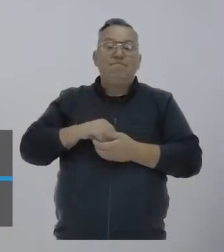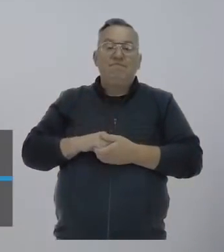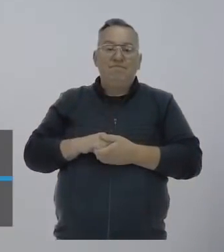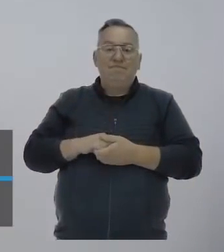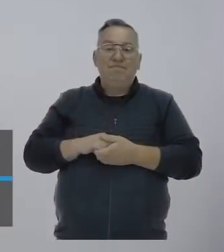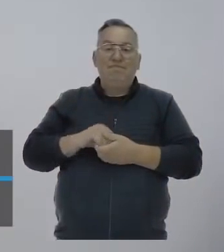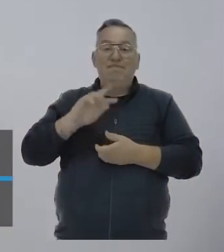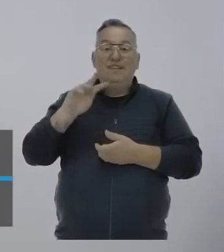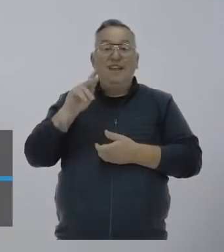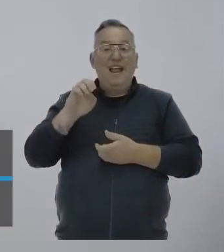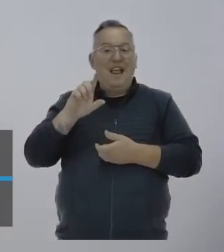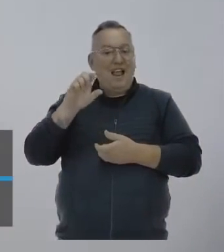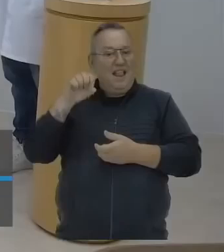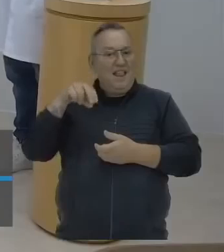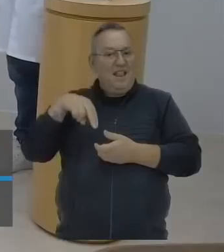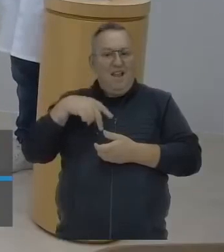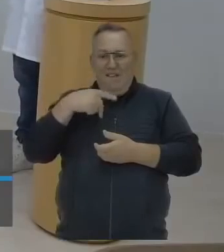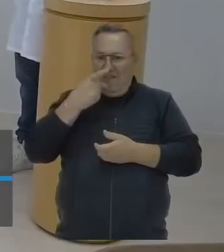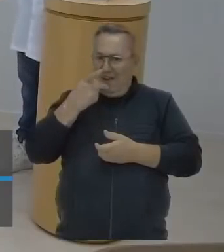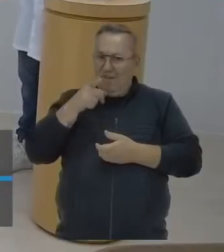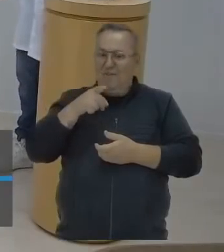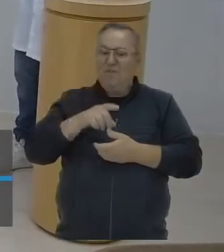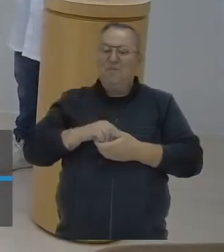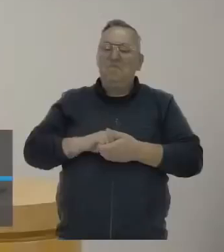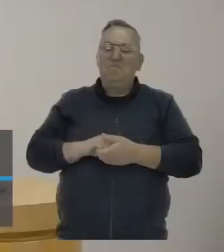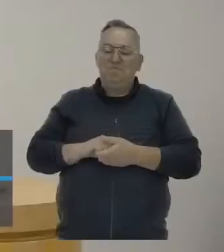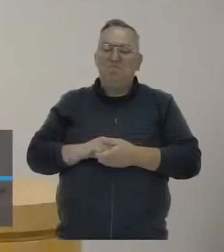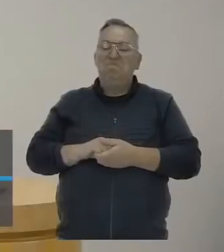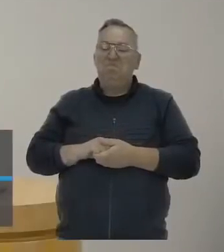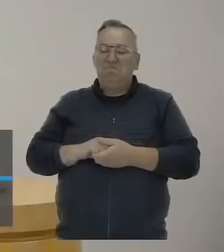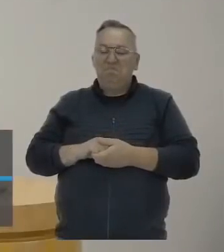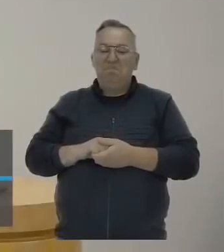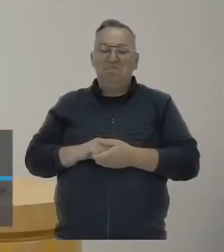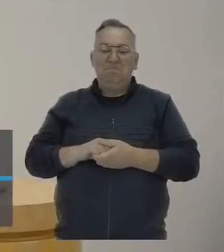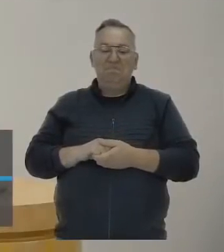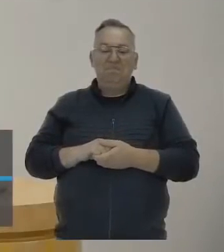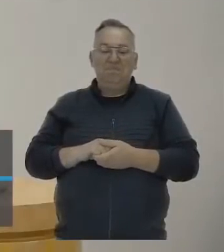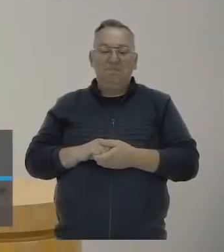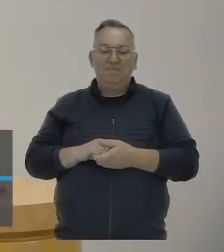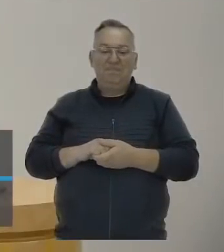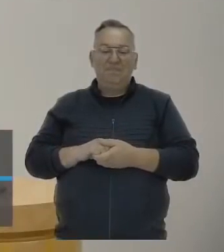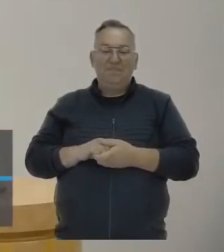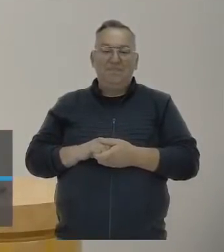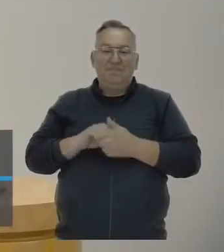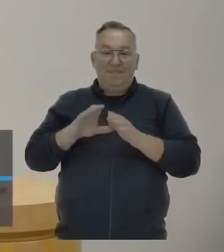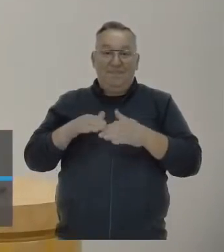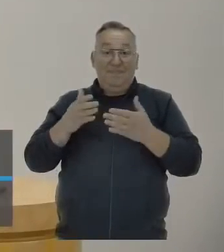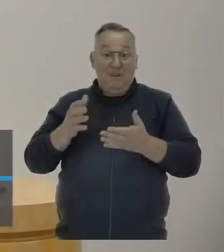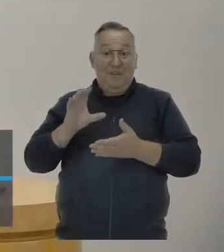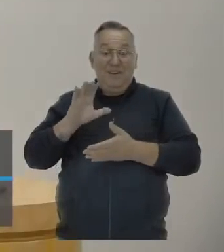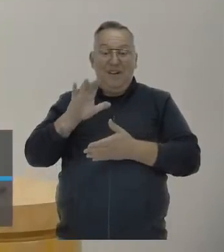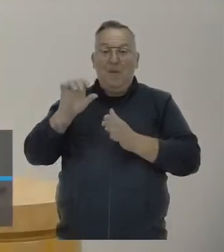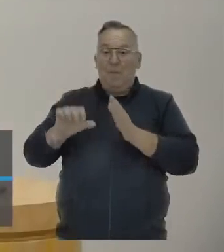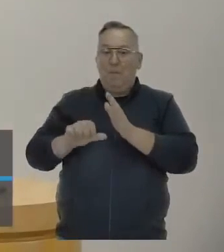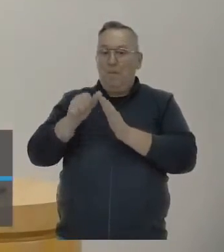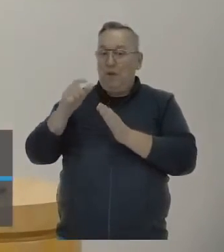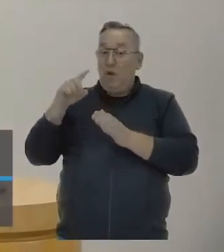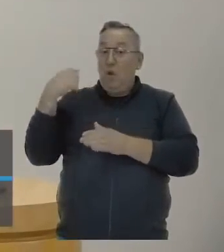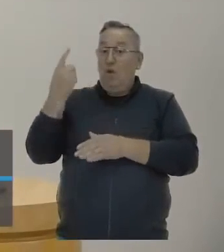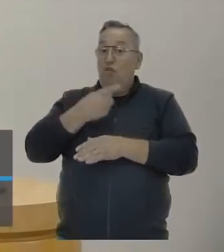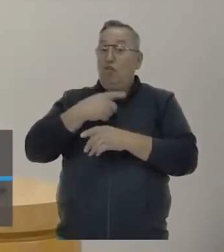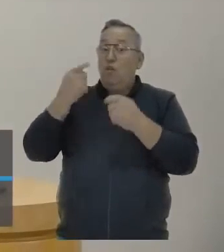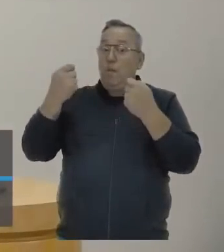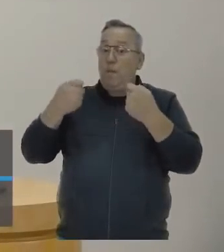Ellen Cristiane dizendo isso. Olha, que show, hein? Muito bem, parabéns, gente. Então é isso aí. Então primeiro a gente precisa